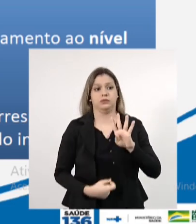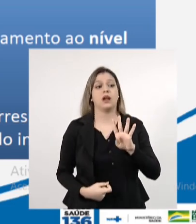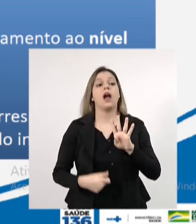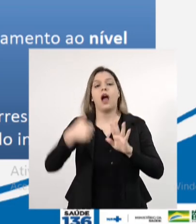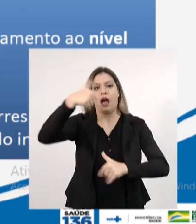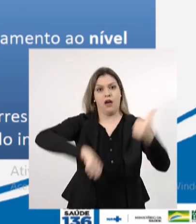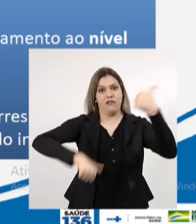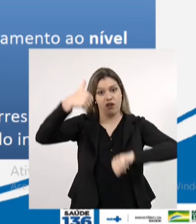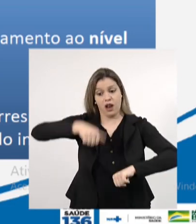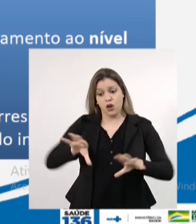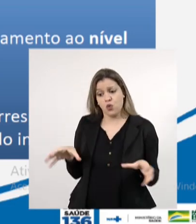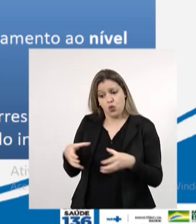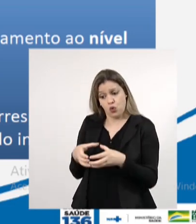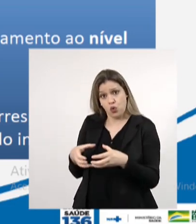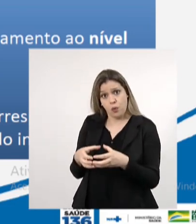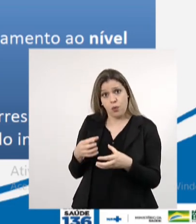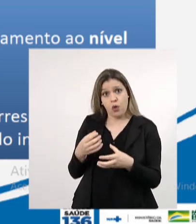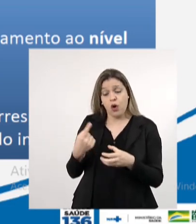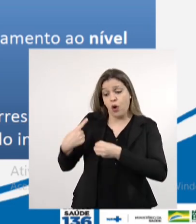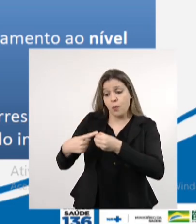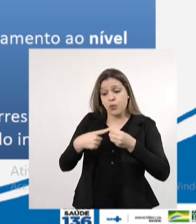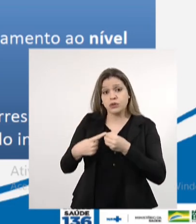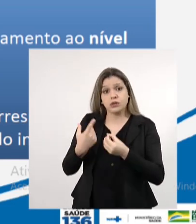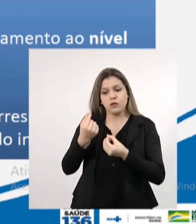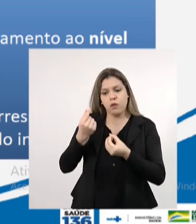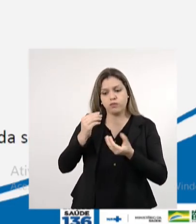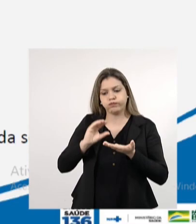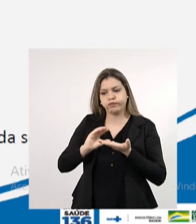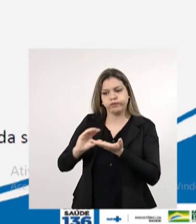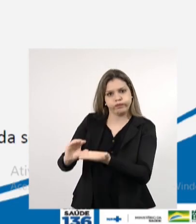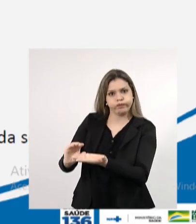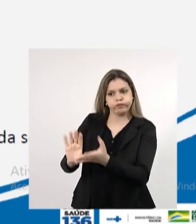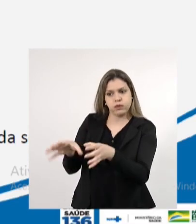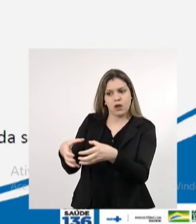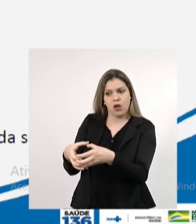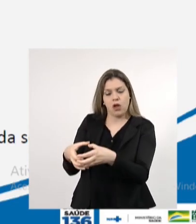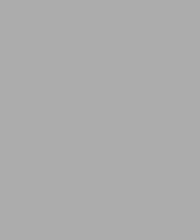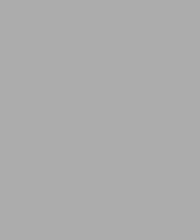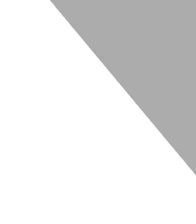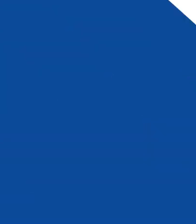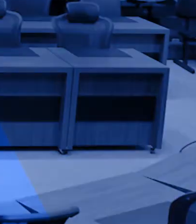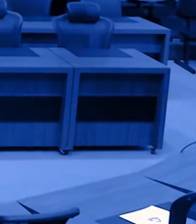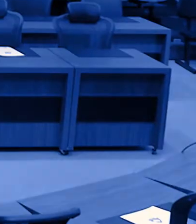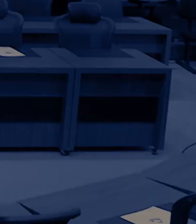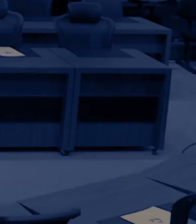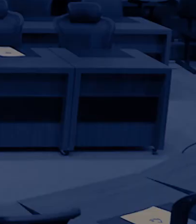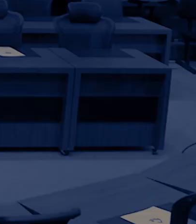equipe e o município vai receber um valor baseado nesse resultado.